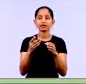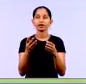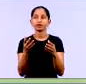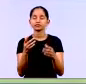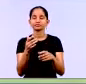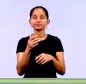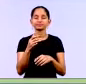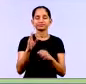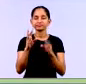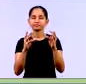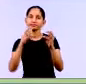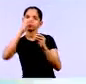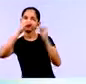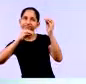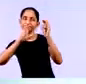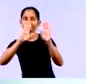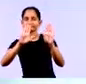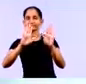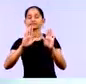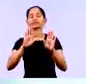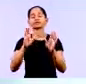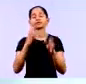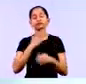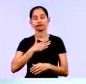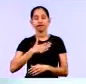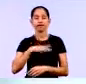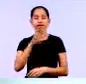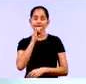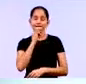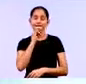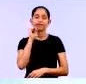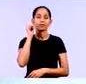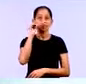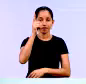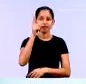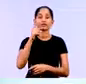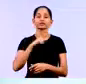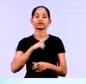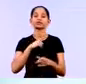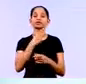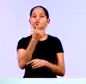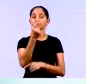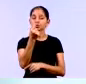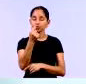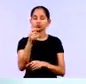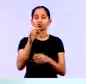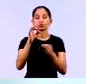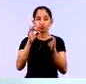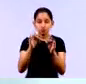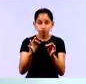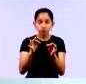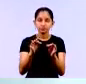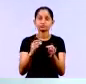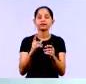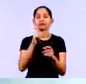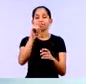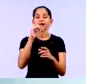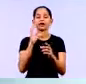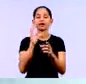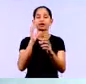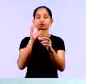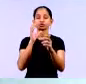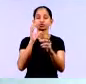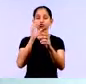enrolei aqui um pouco. O orçamento do custo de produção, o custo de produção vai ser a soma